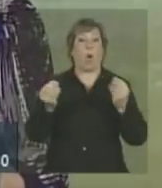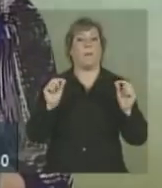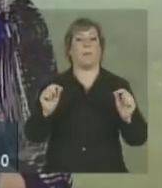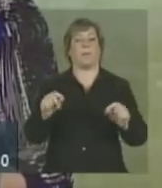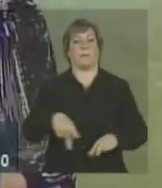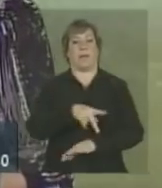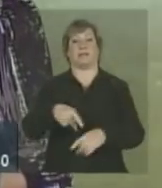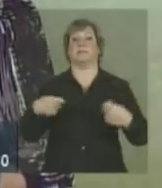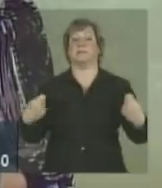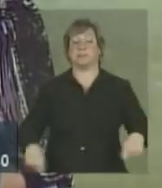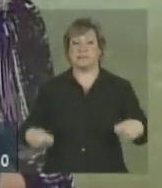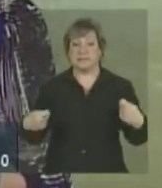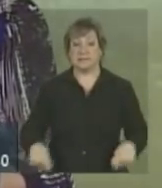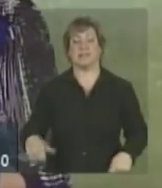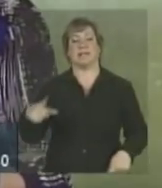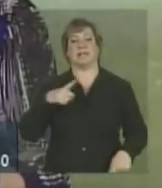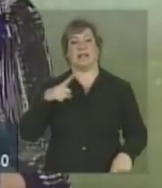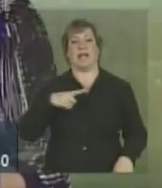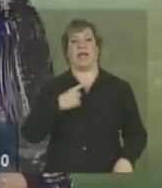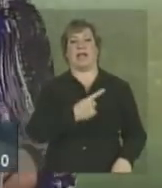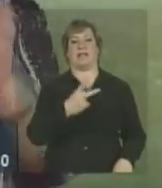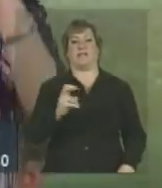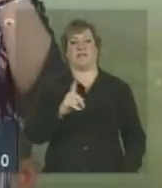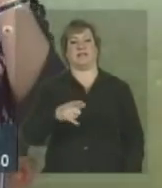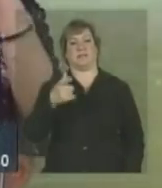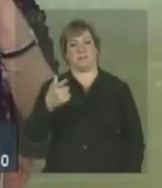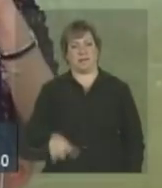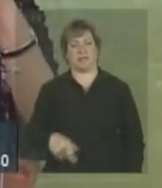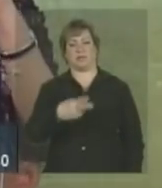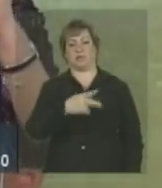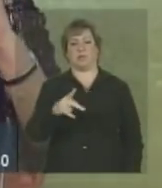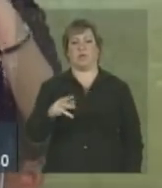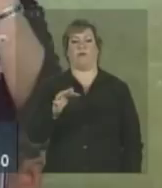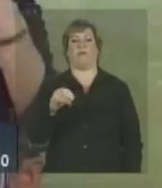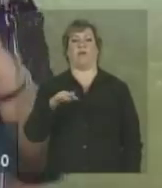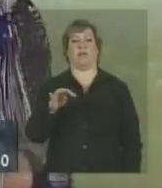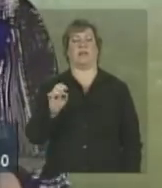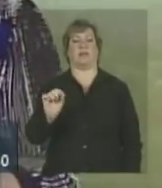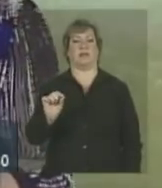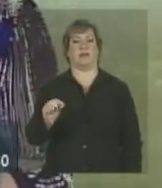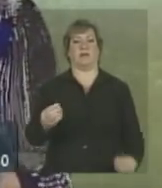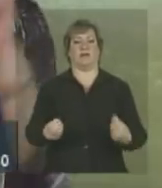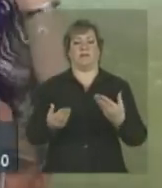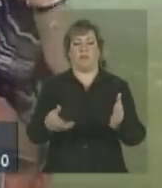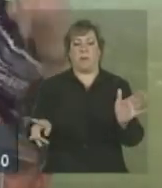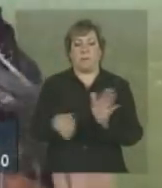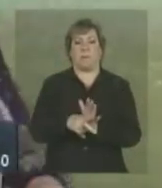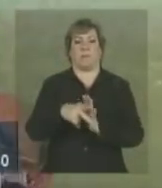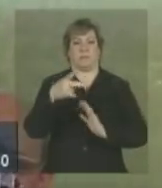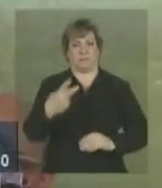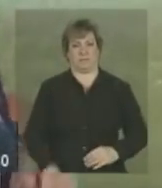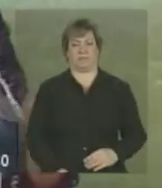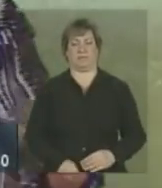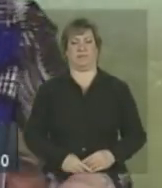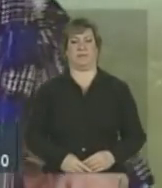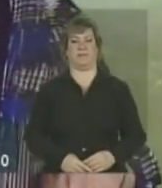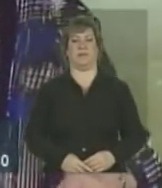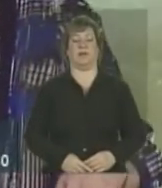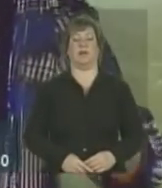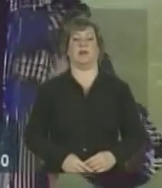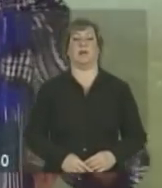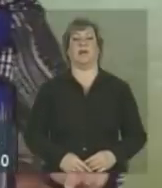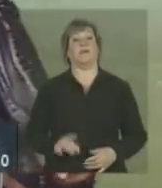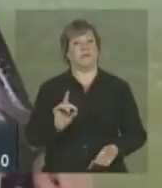país ter cada vez mais sua fonte de fornecimento. E aí é